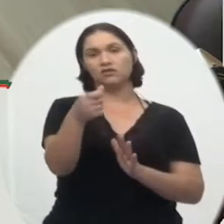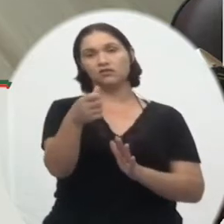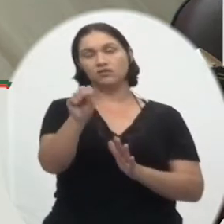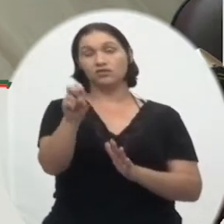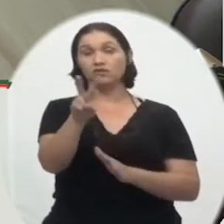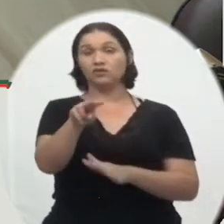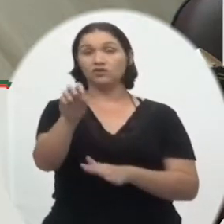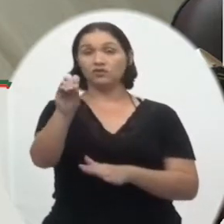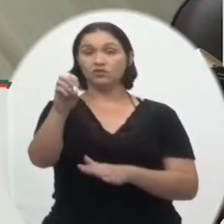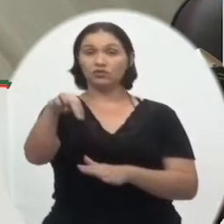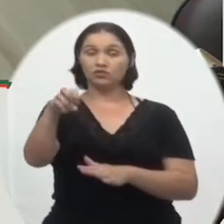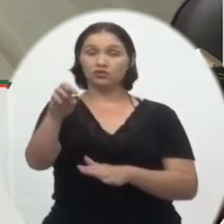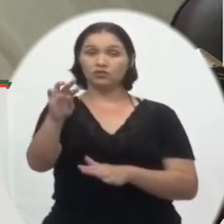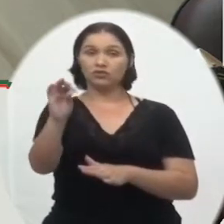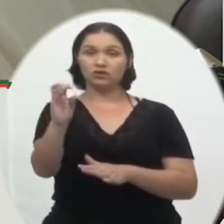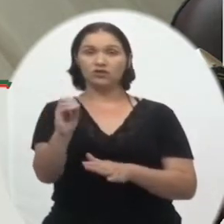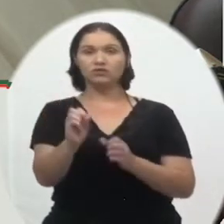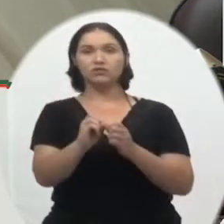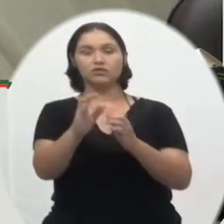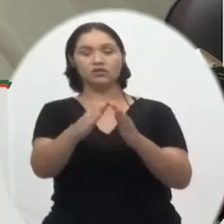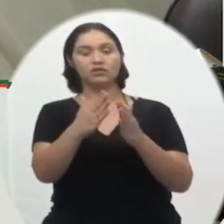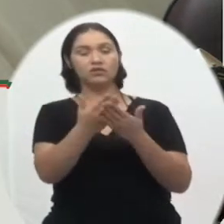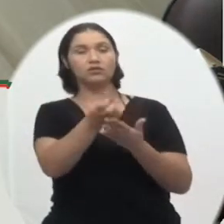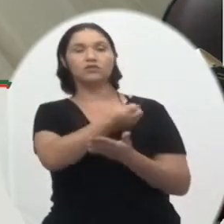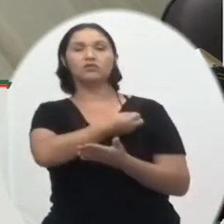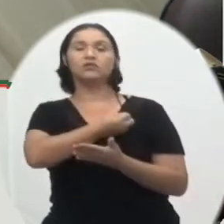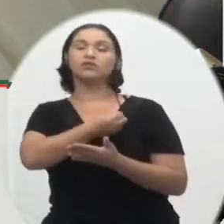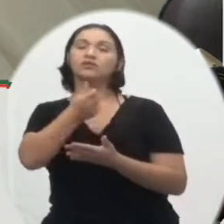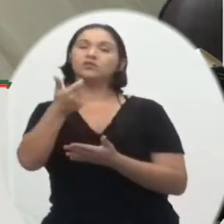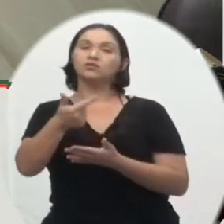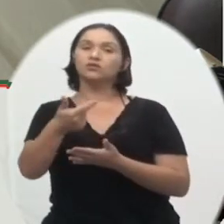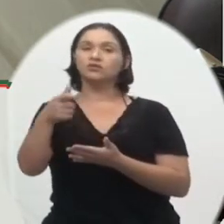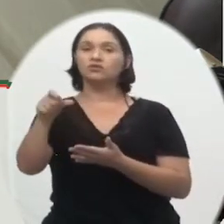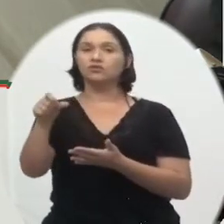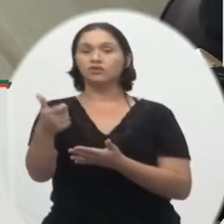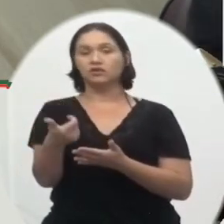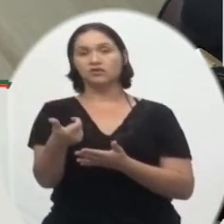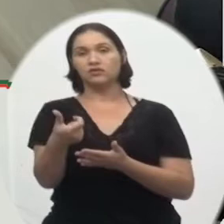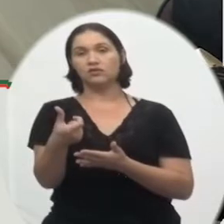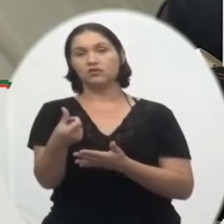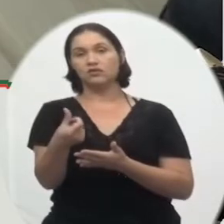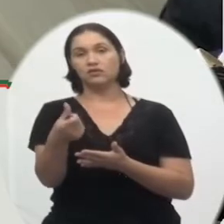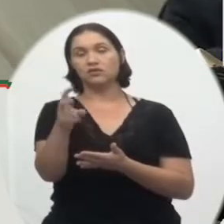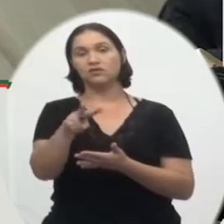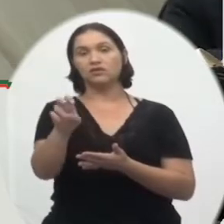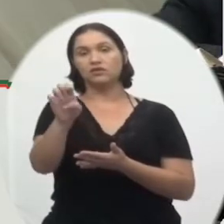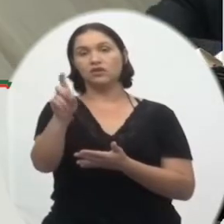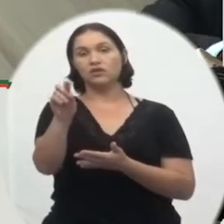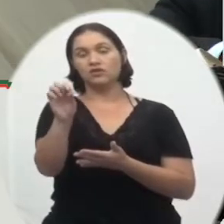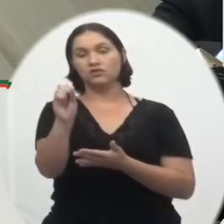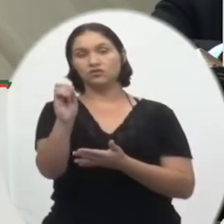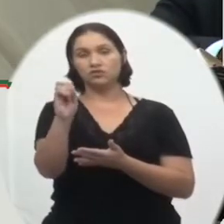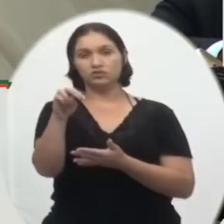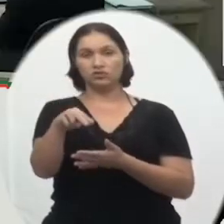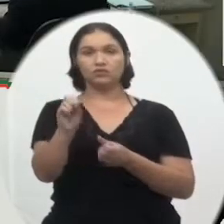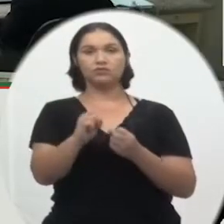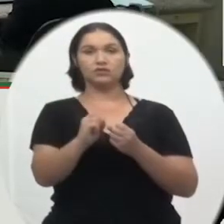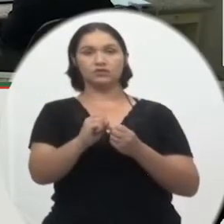Ademir Honorato. Requerimento número 296/19, de autoria do vereador Edson Aurélio. Era isso,